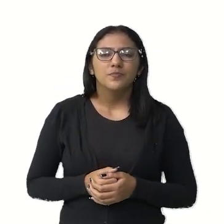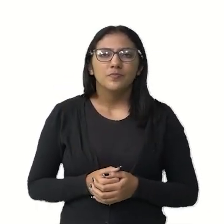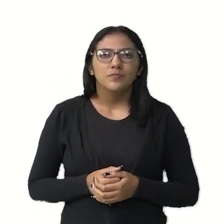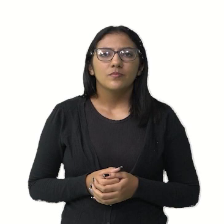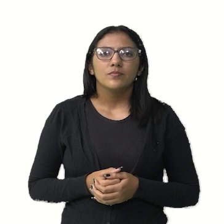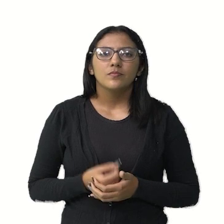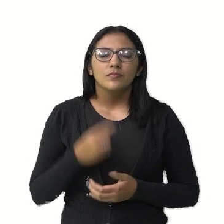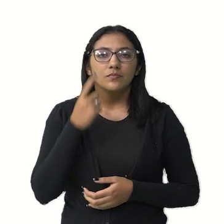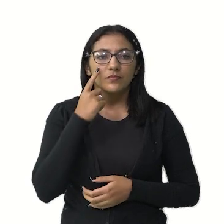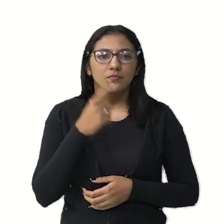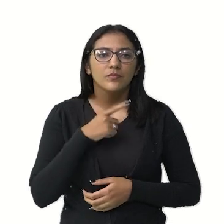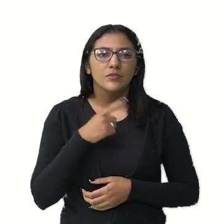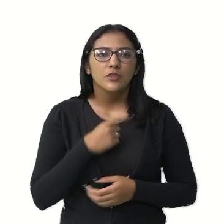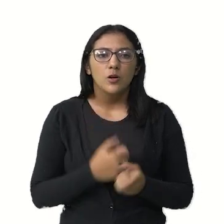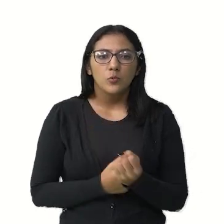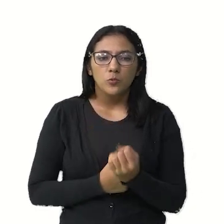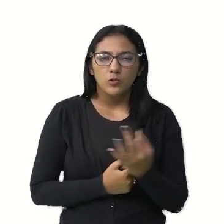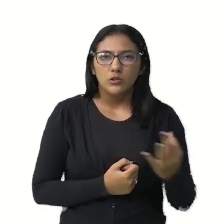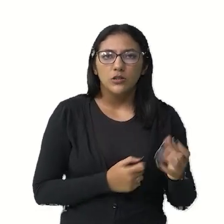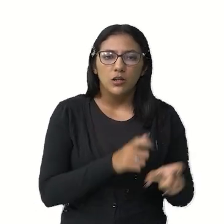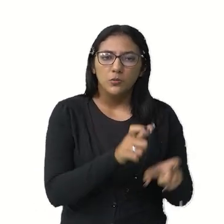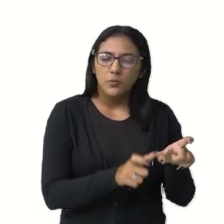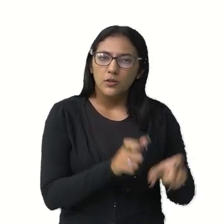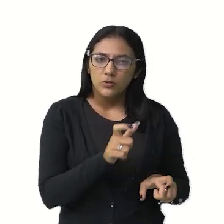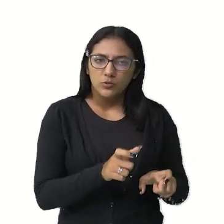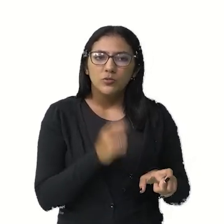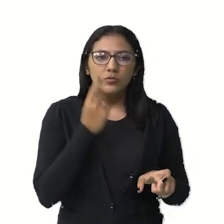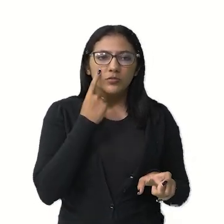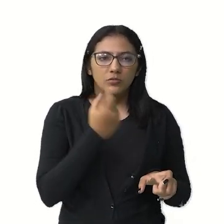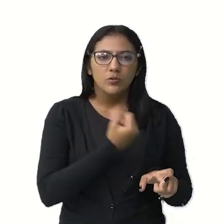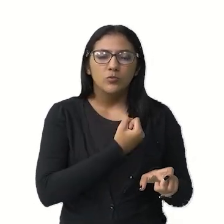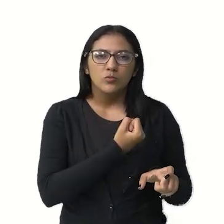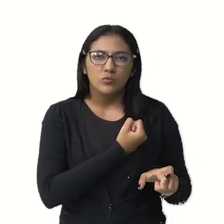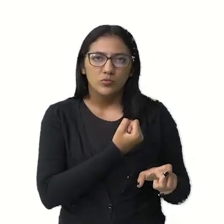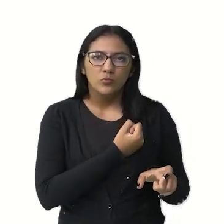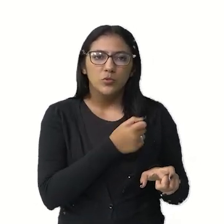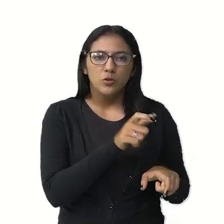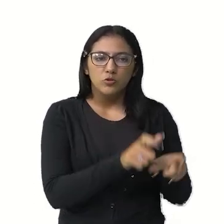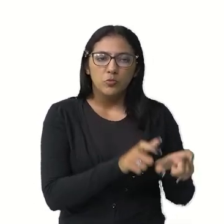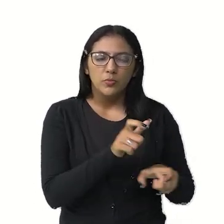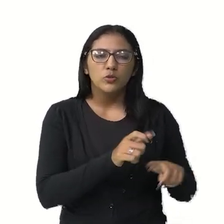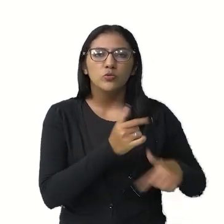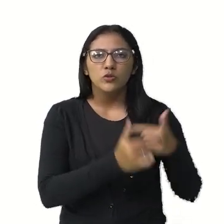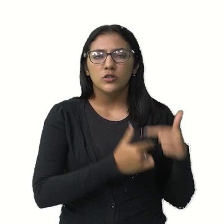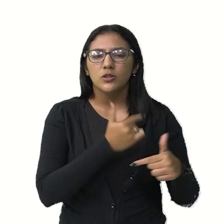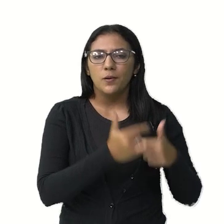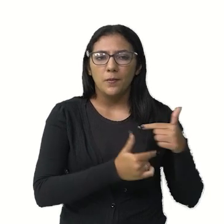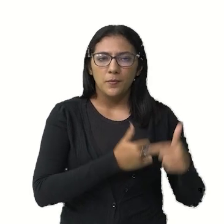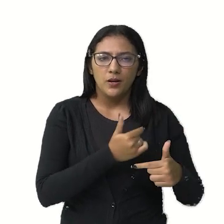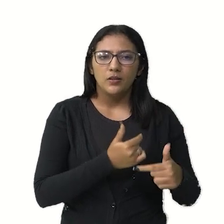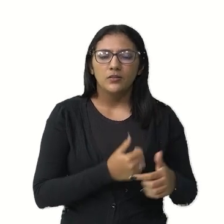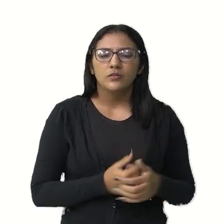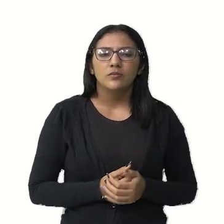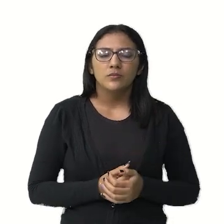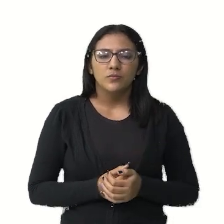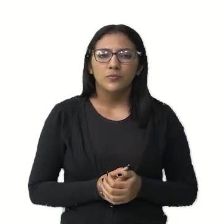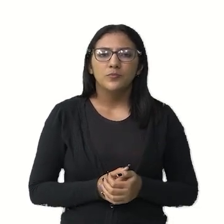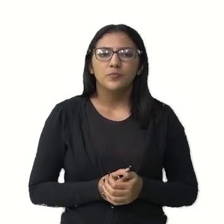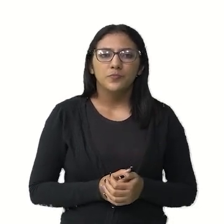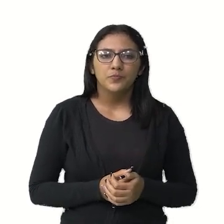aí a grandeza, quantidade de operários, né? Número de operários, né? Vou colocar só